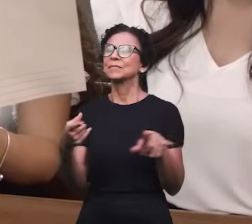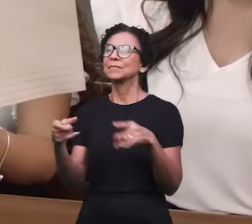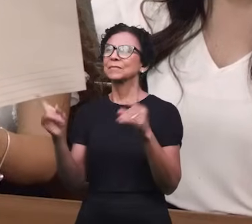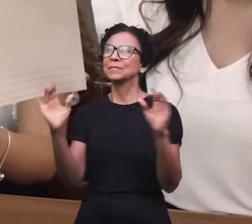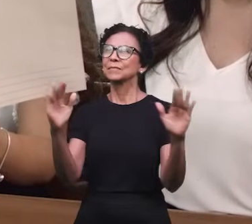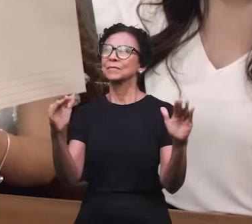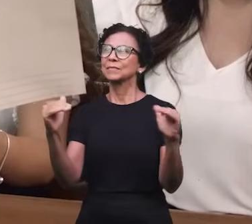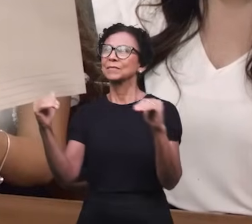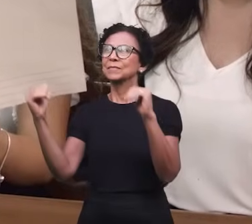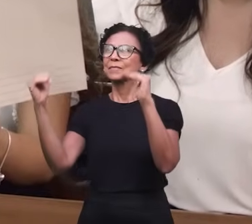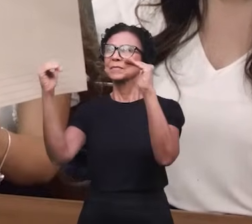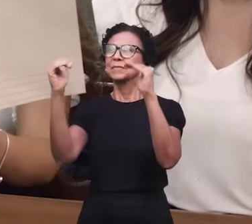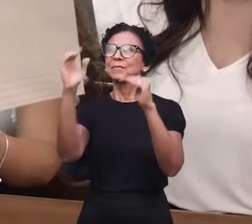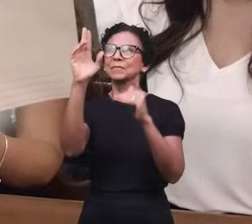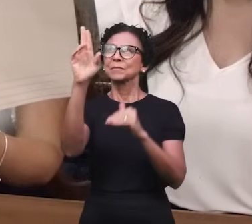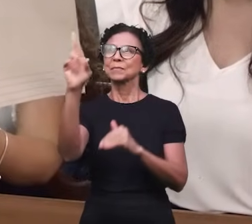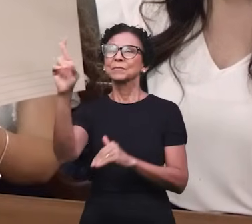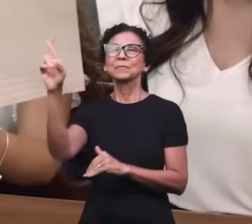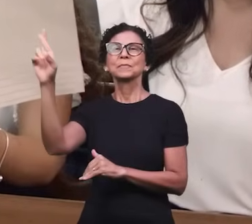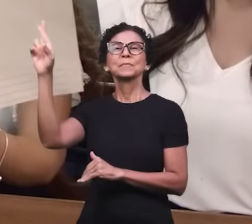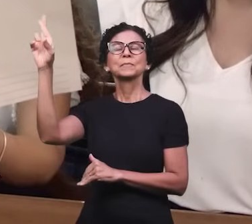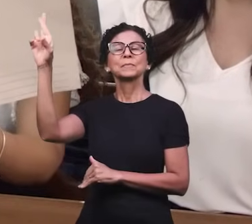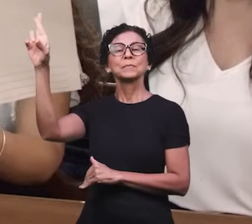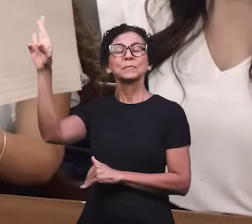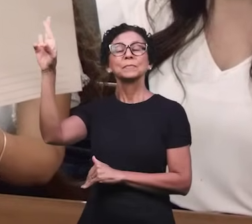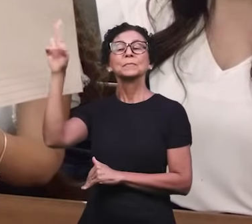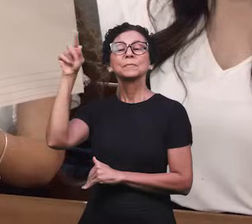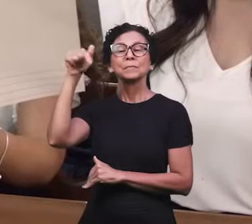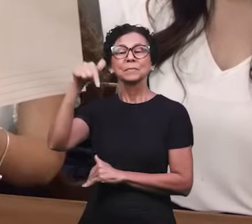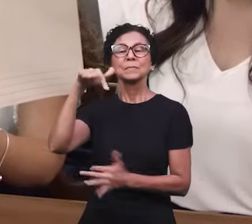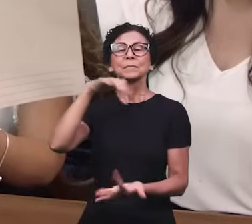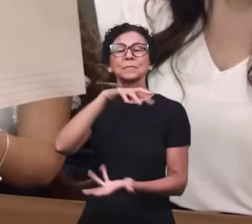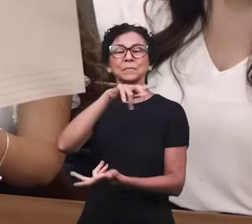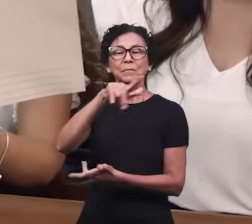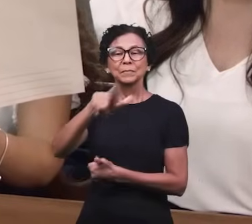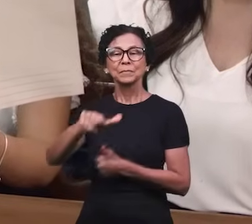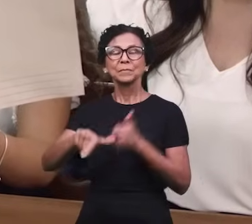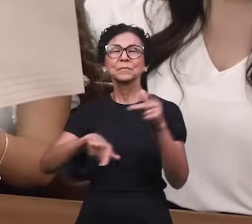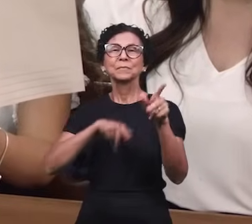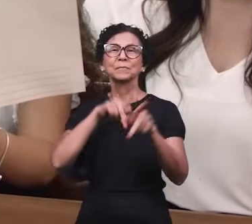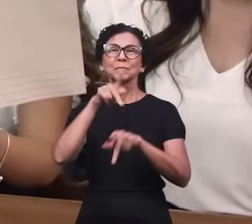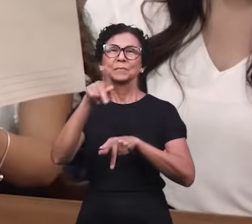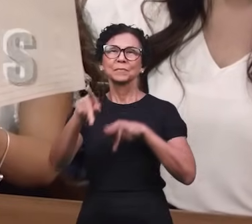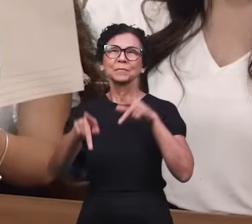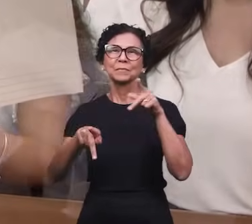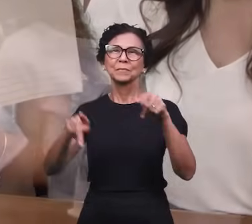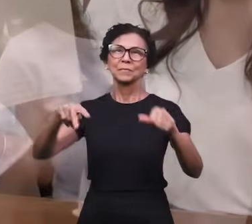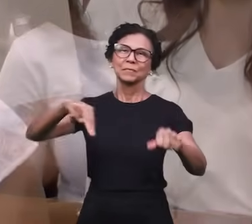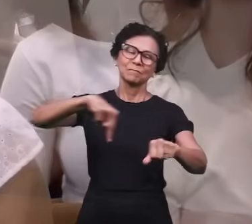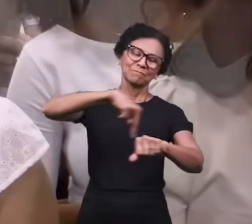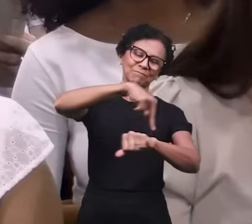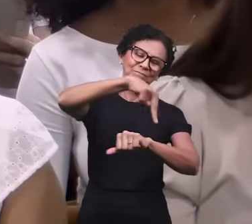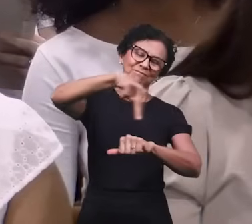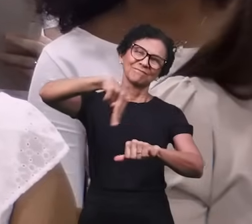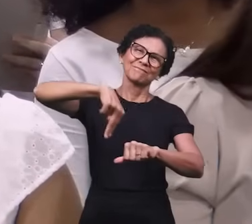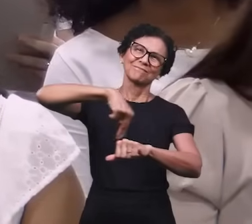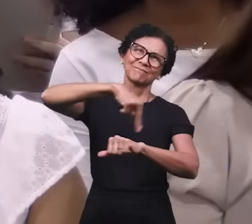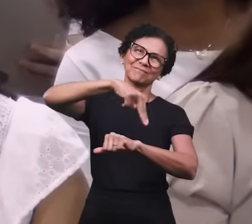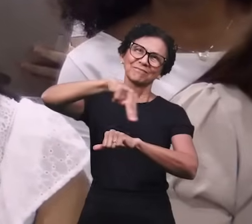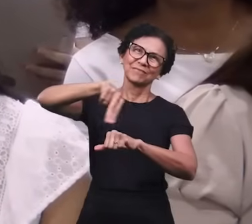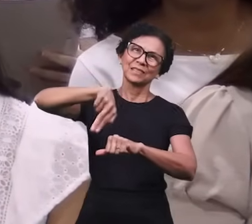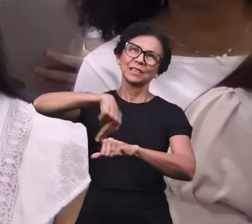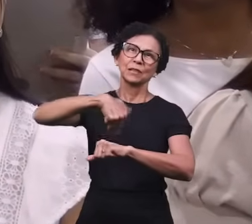Louvi, Senhor, entre os povos. Cantarte